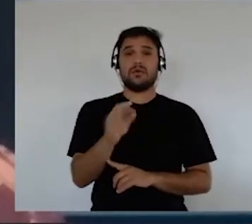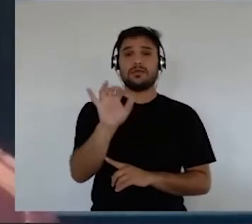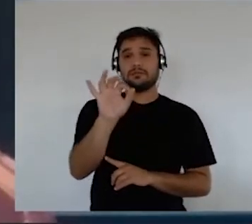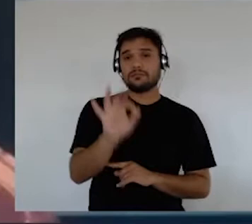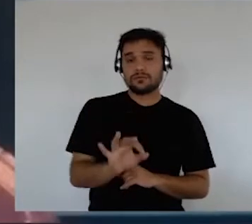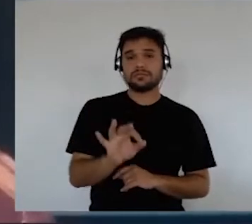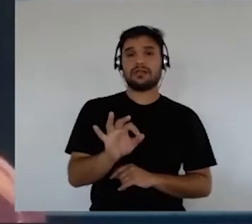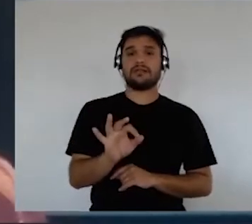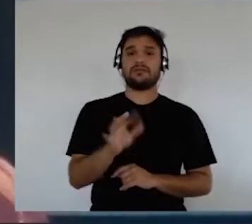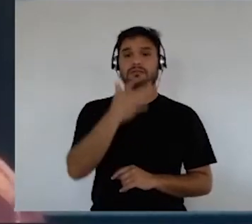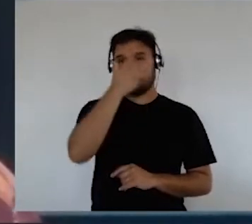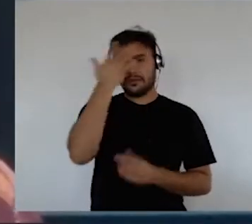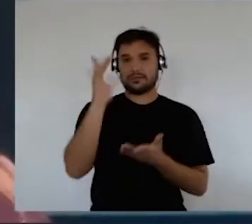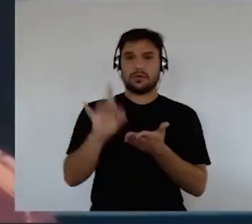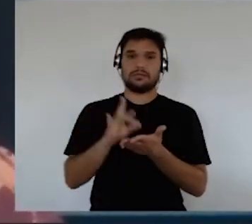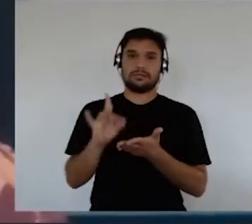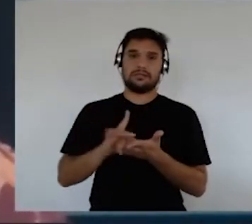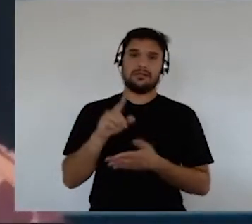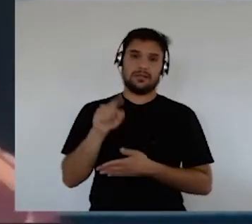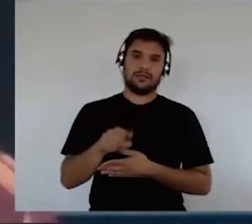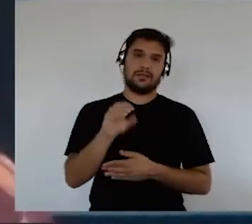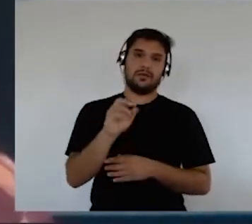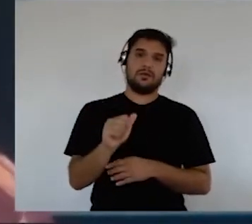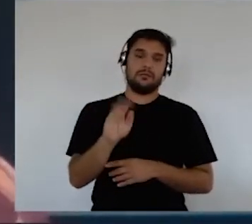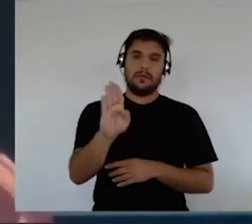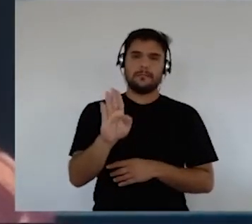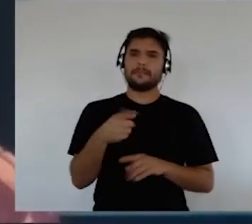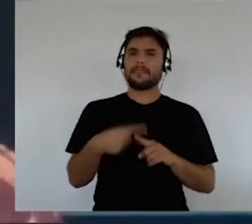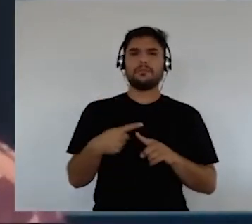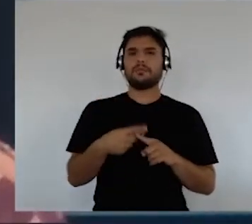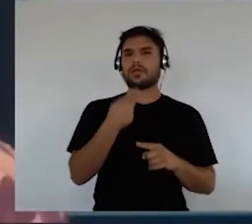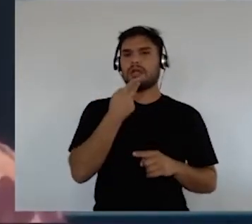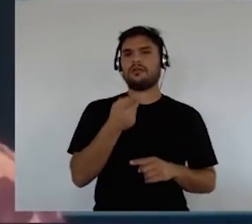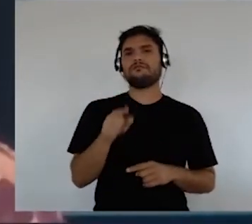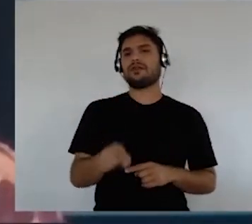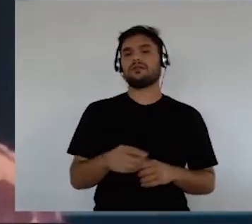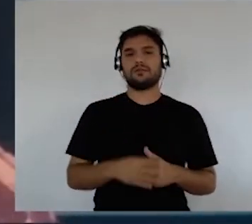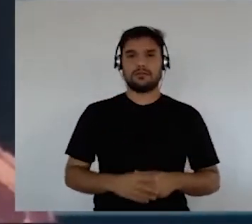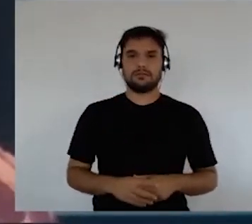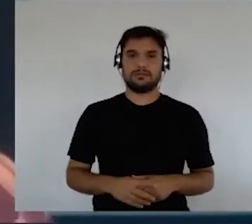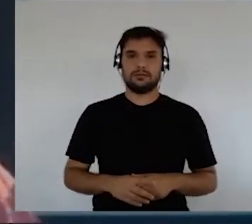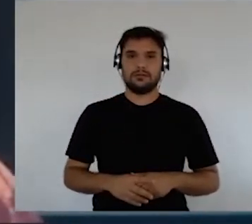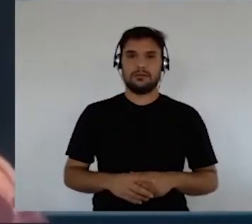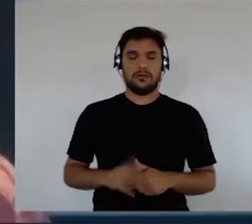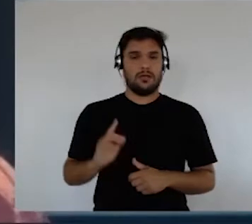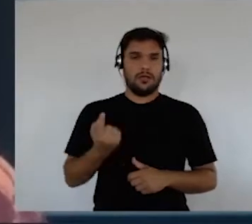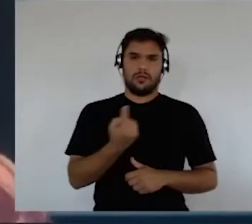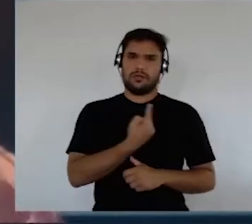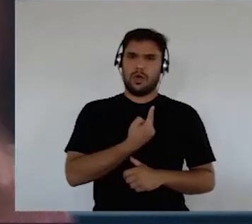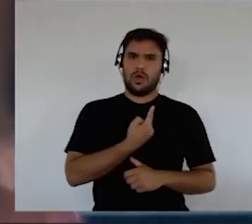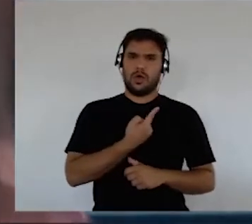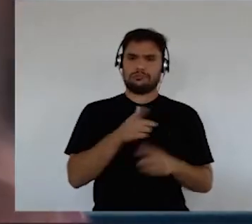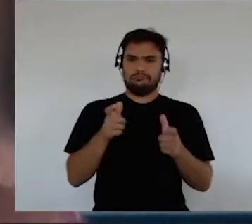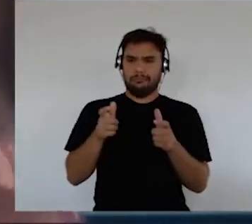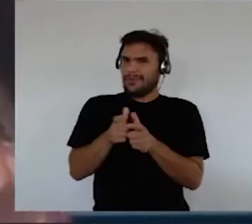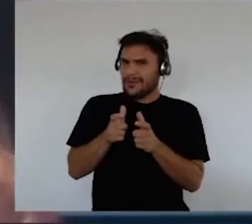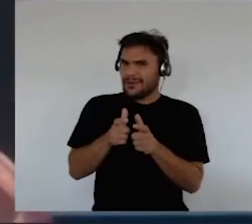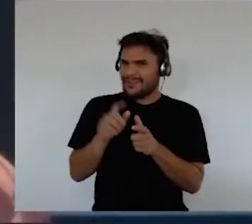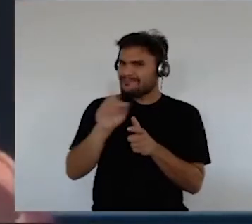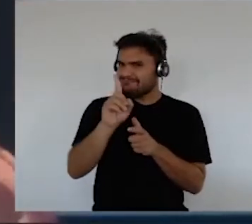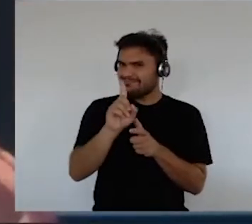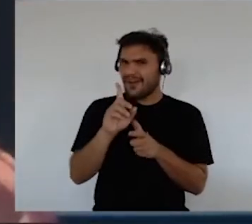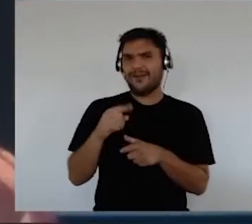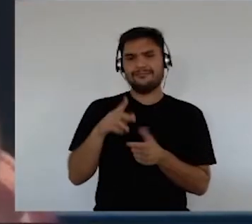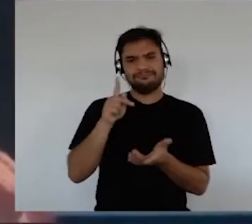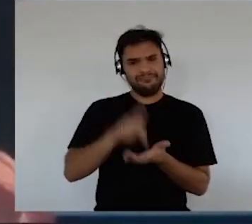64% dos inscritos na nossa entidade. E por que eu estou querendo aqui colocar isso, né? Porque nós não somos minoria. Nós somos,